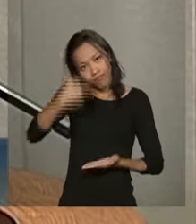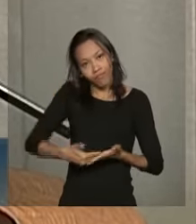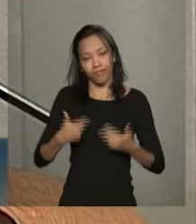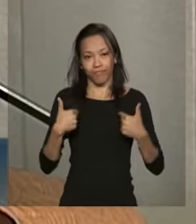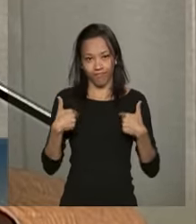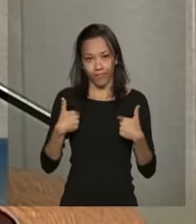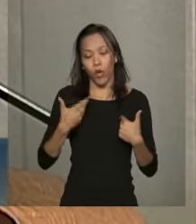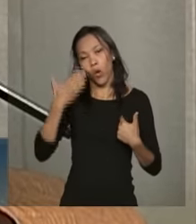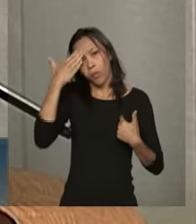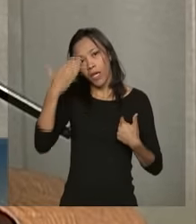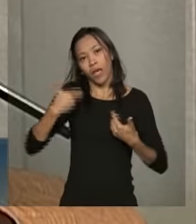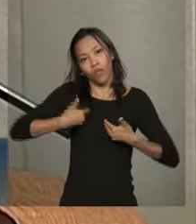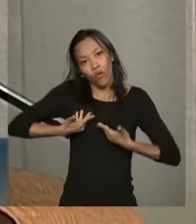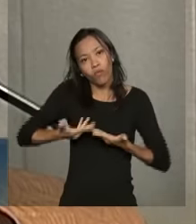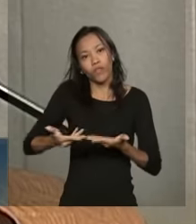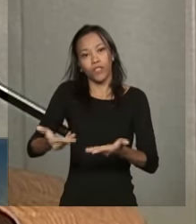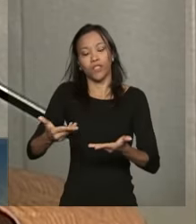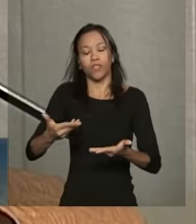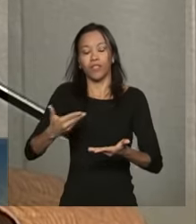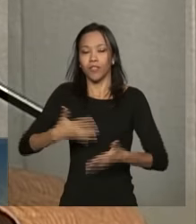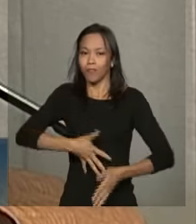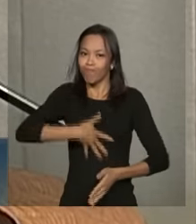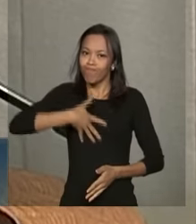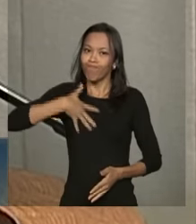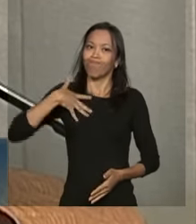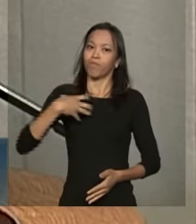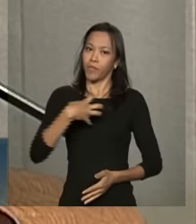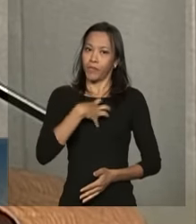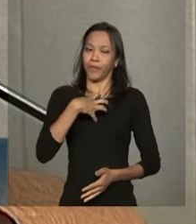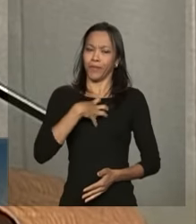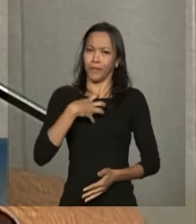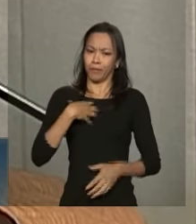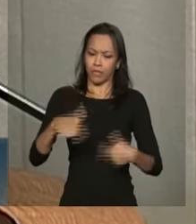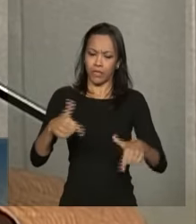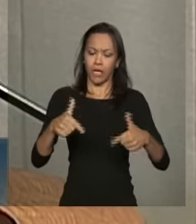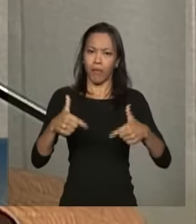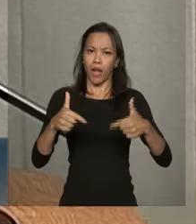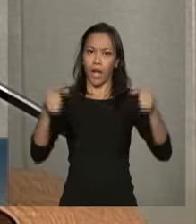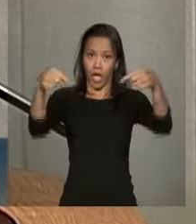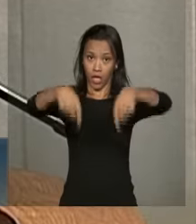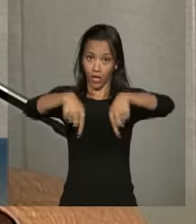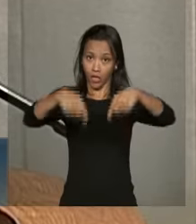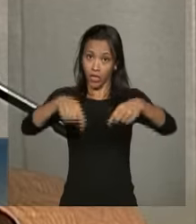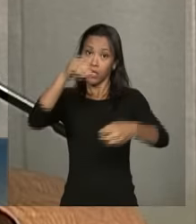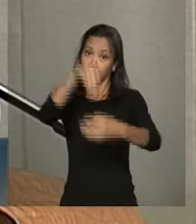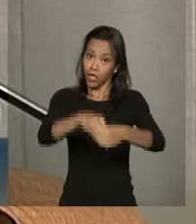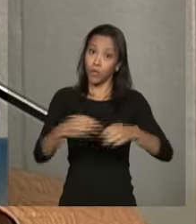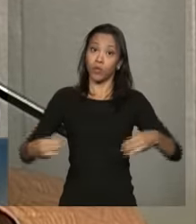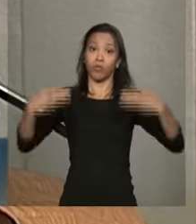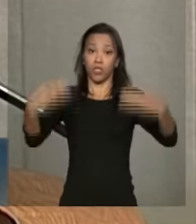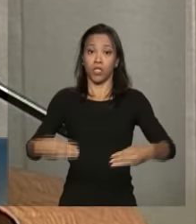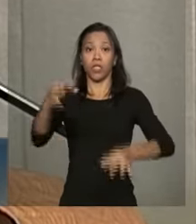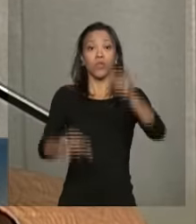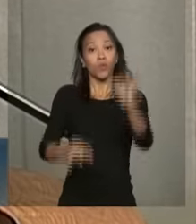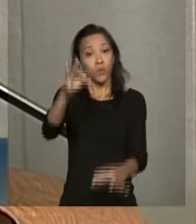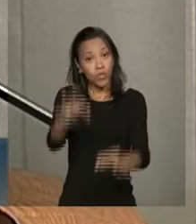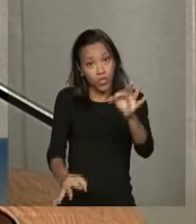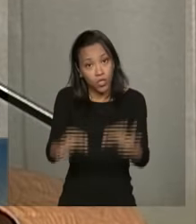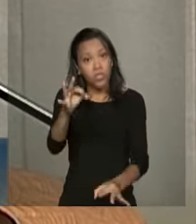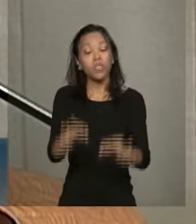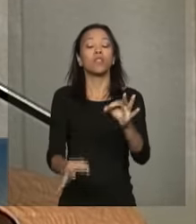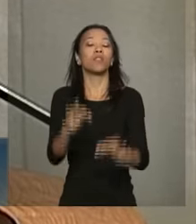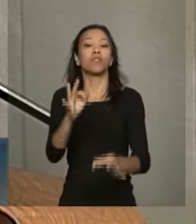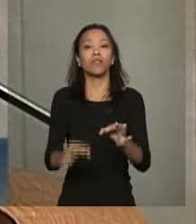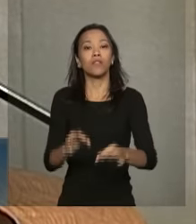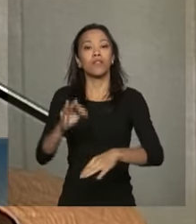Obrigado pelo convite É uma honra trabalhar na na equipe tão qualificada que tem hoje o Ministério da Justiça sobre a Batuta so